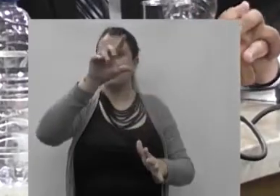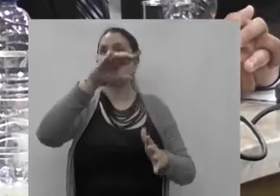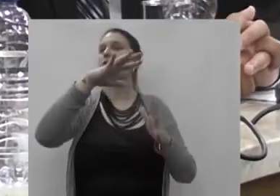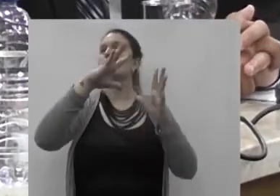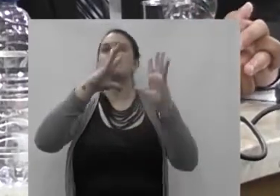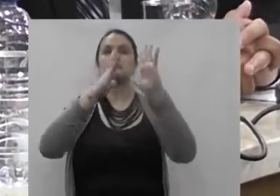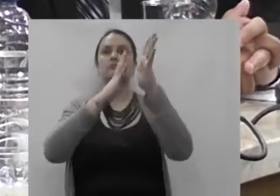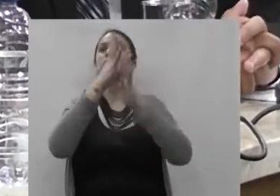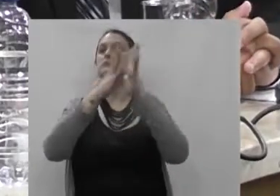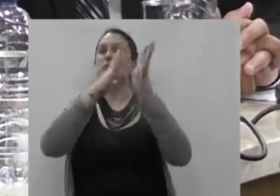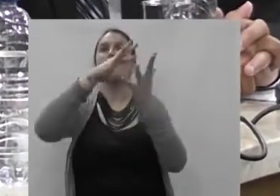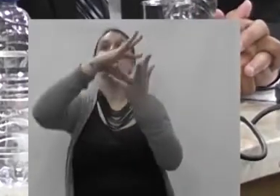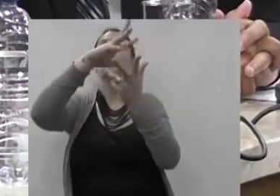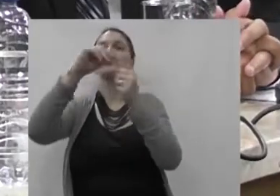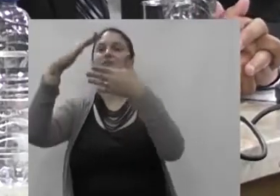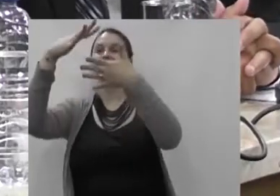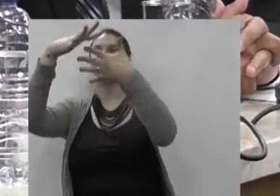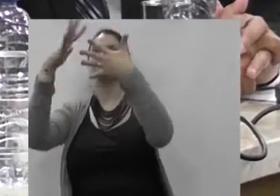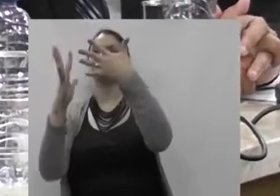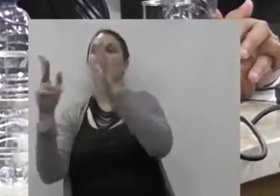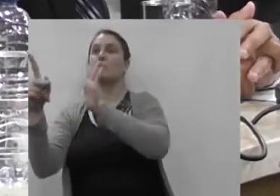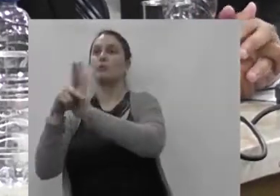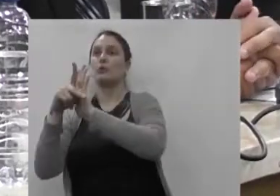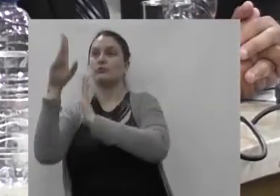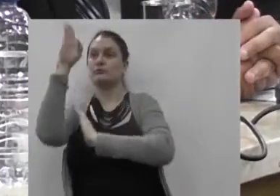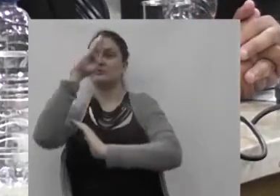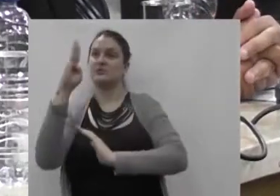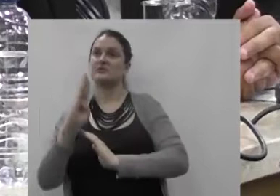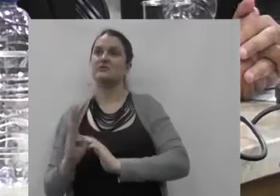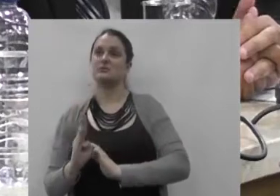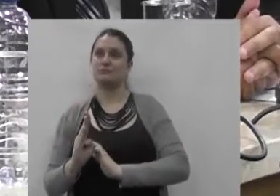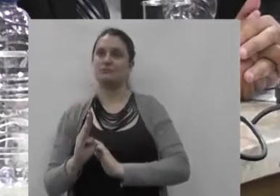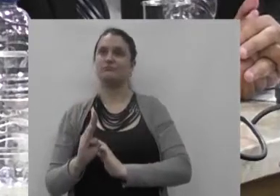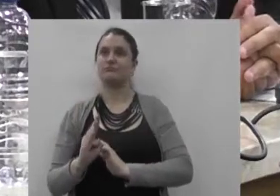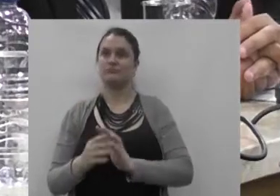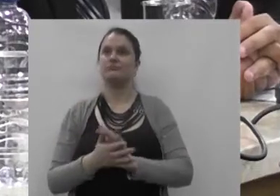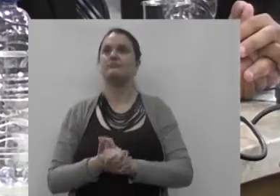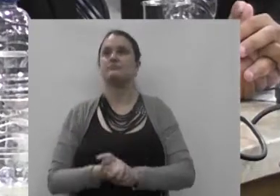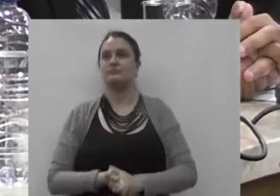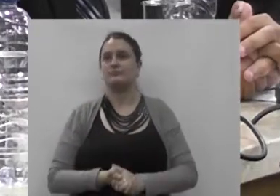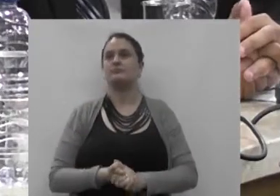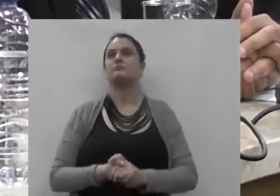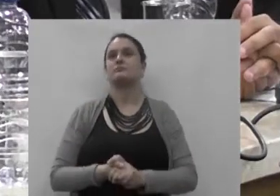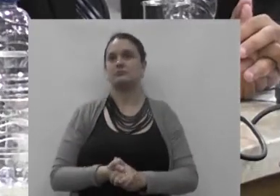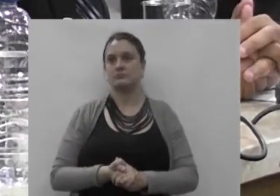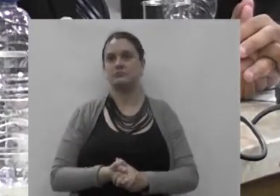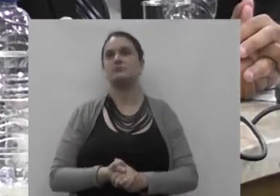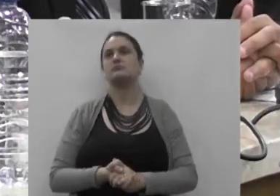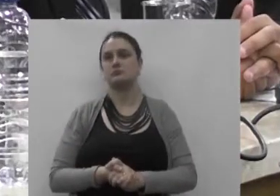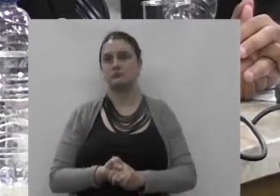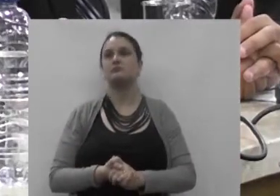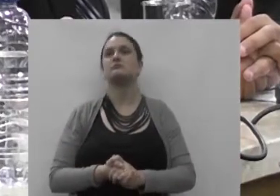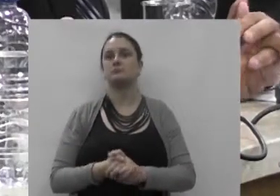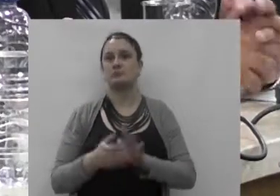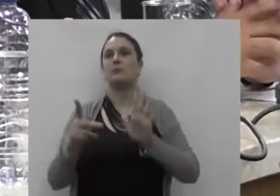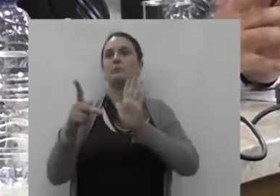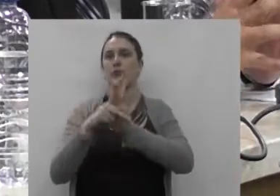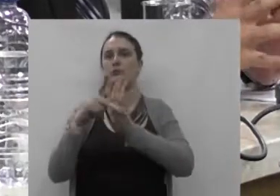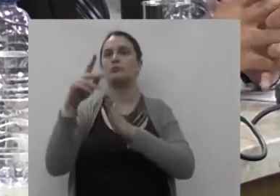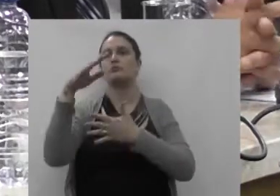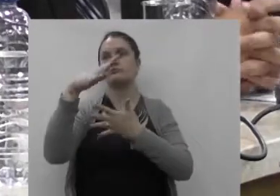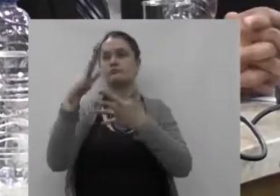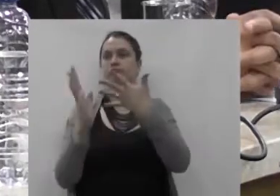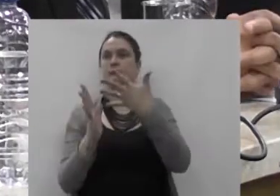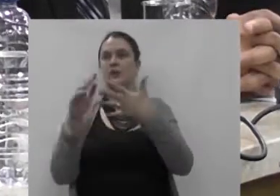Já tinha 7 ligações do Chico, que é o dono da borracharia, pelo que isso ia